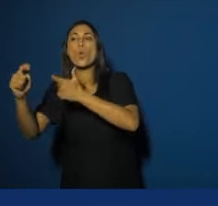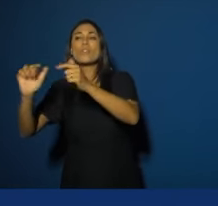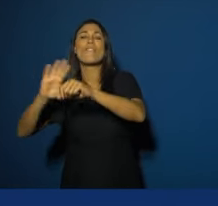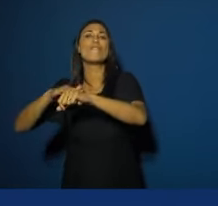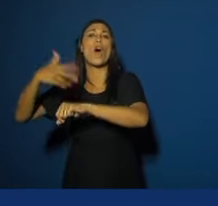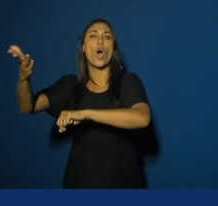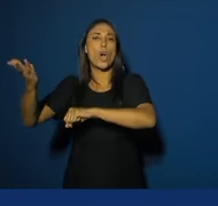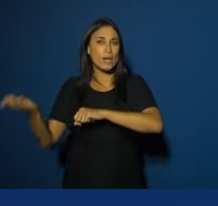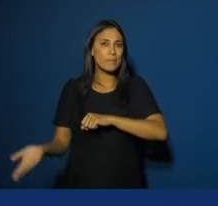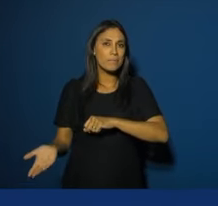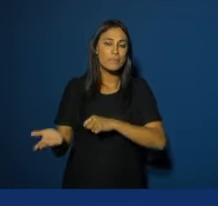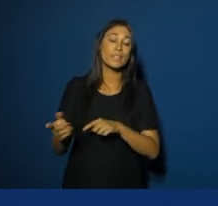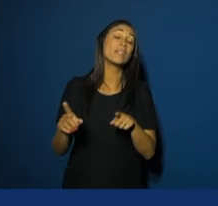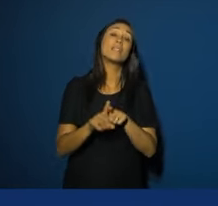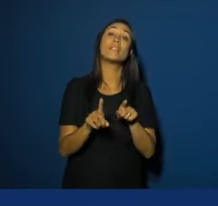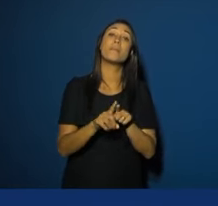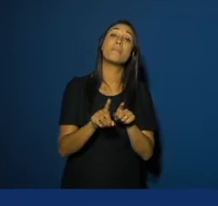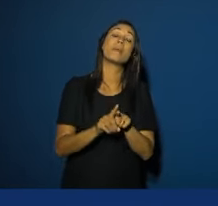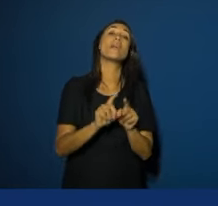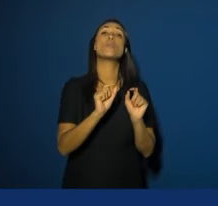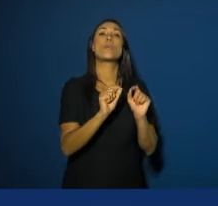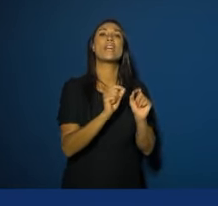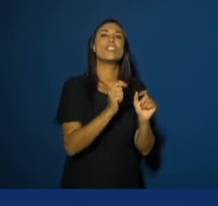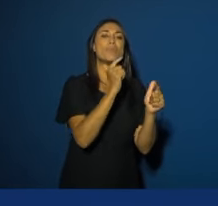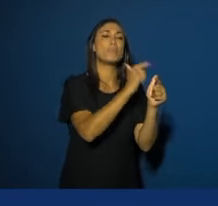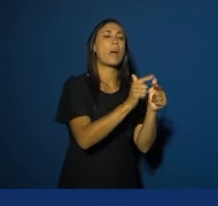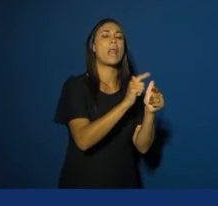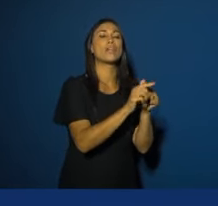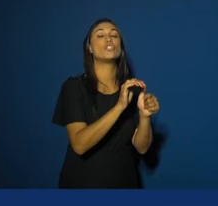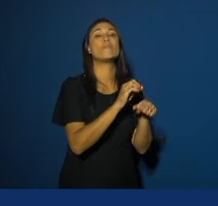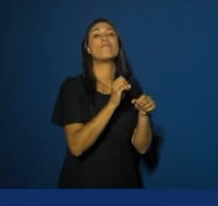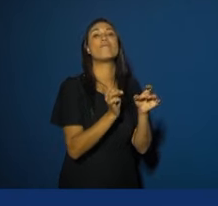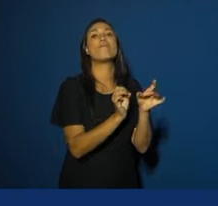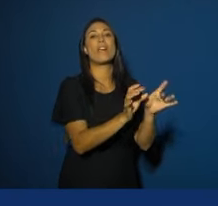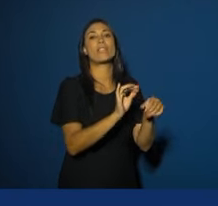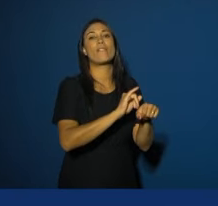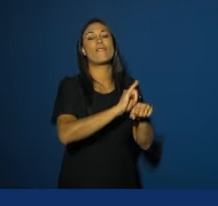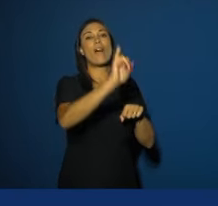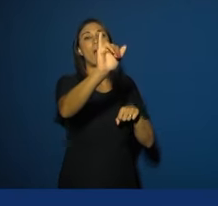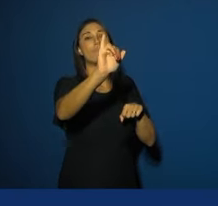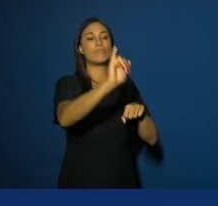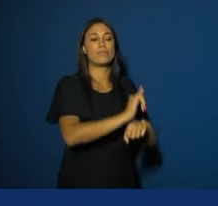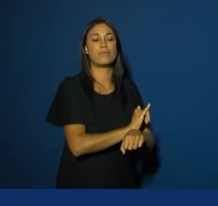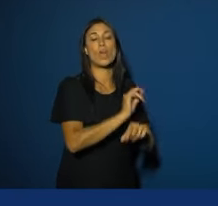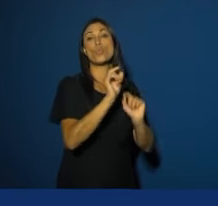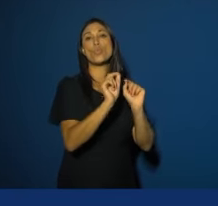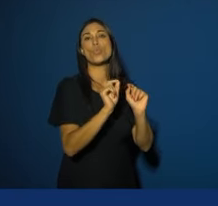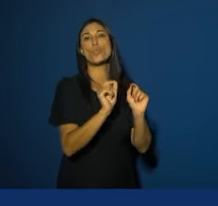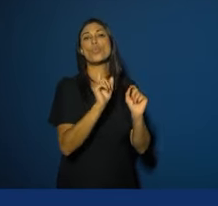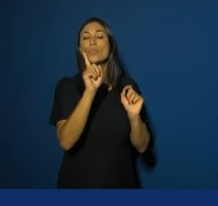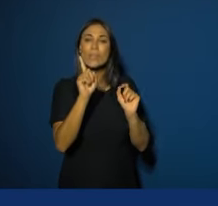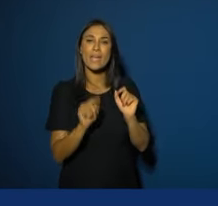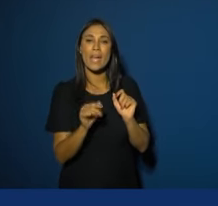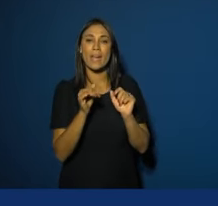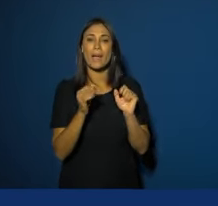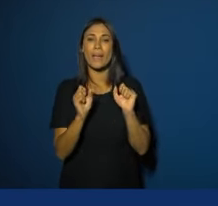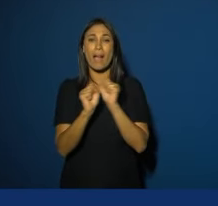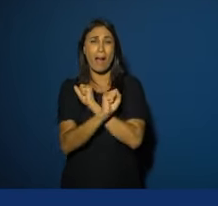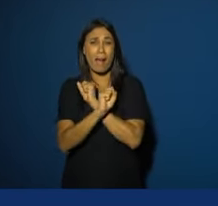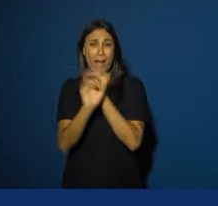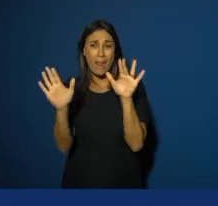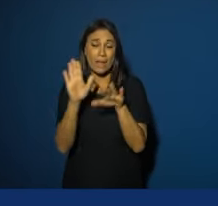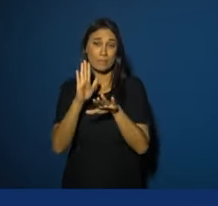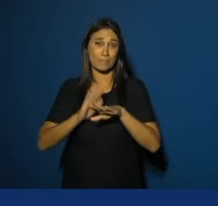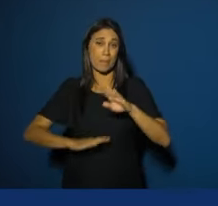outros o Brasil quis fazer uma Estimativa de demanda de tráfego superior ao que era evidenciado na na